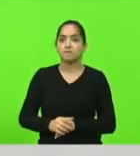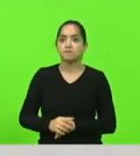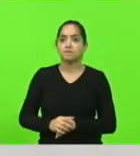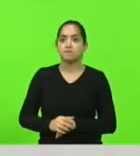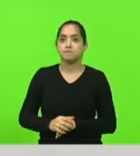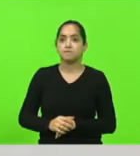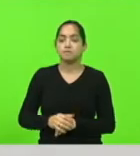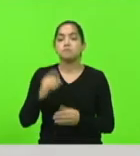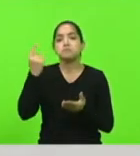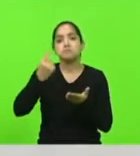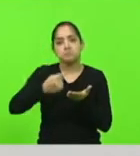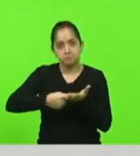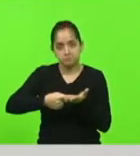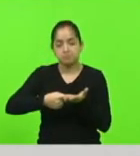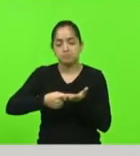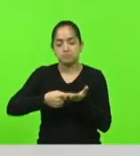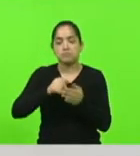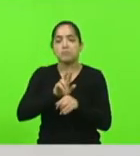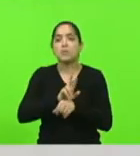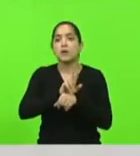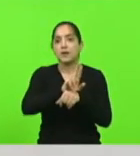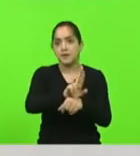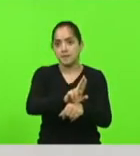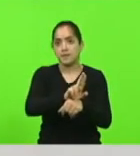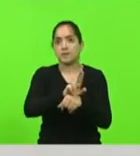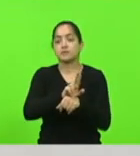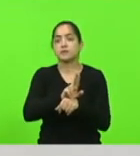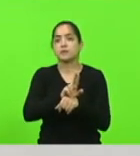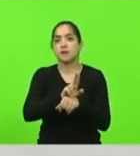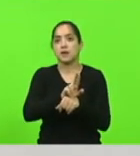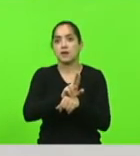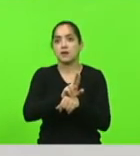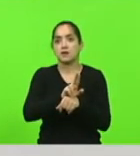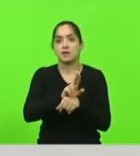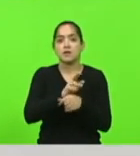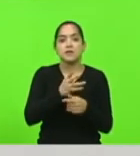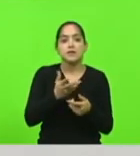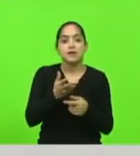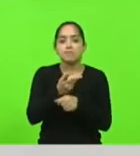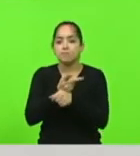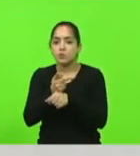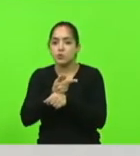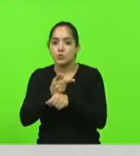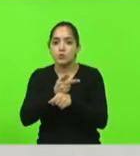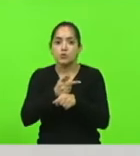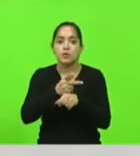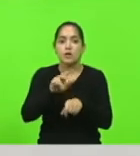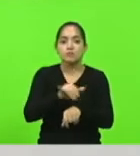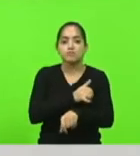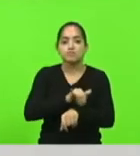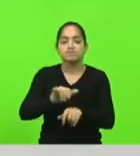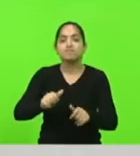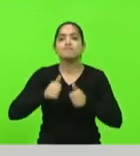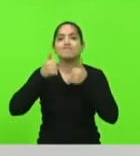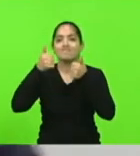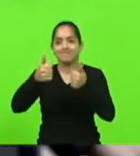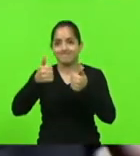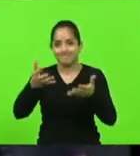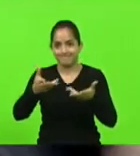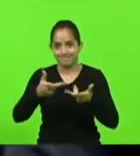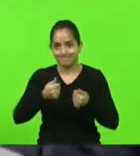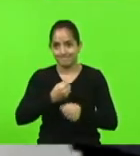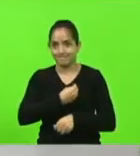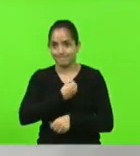Eu me comprometo a representar e a buscar alternativas para a melhoria da qualidade de vida dos